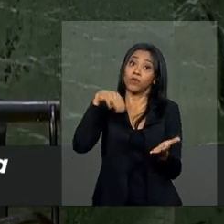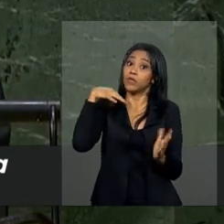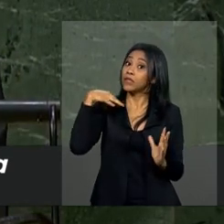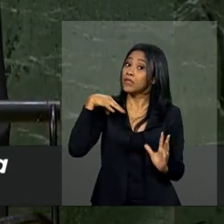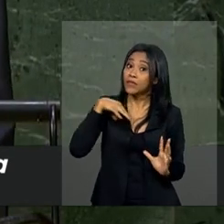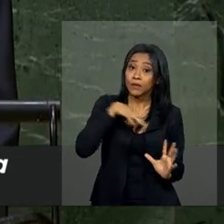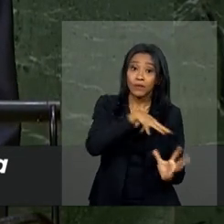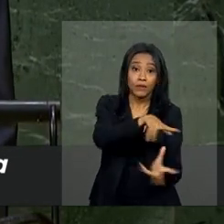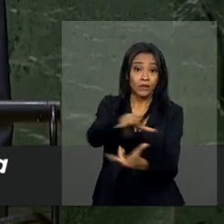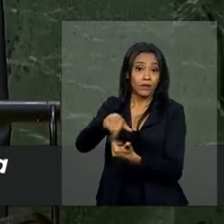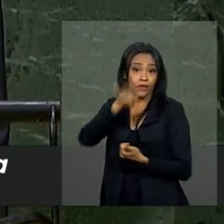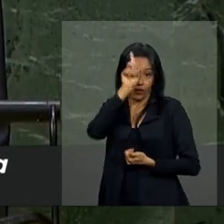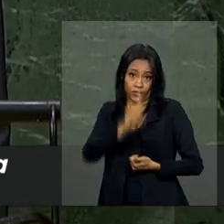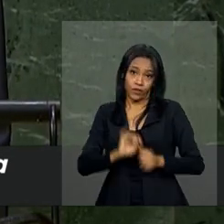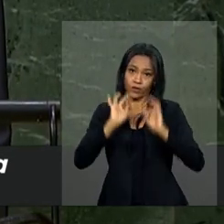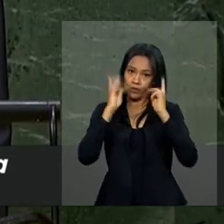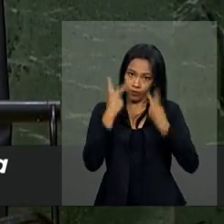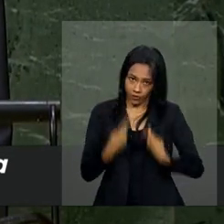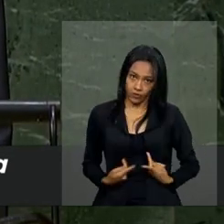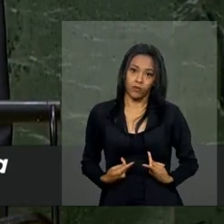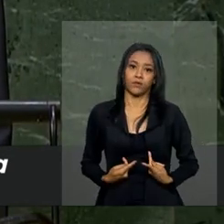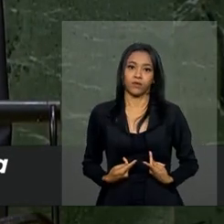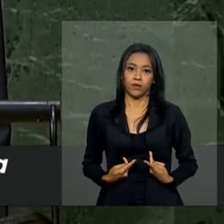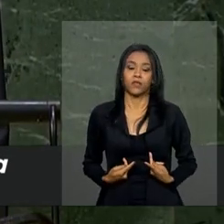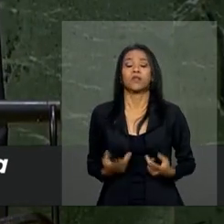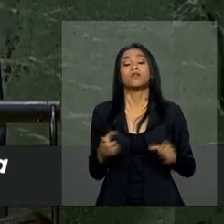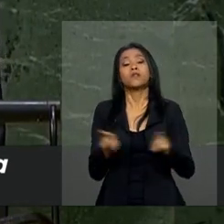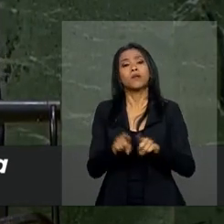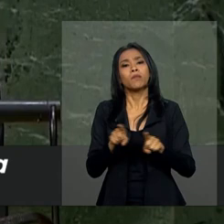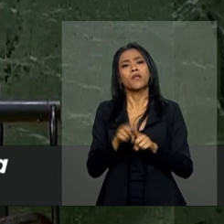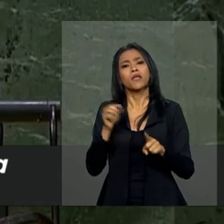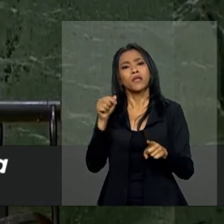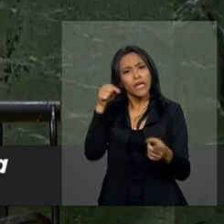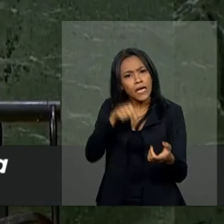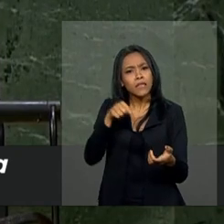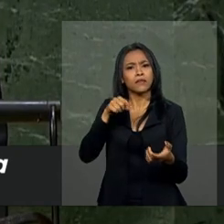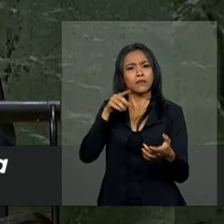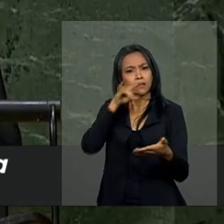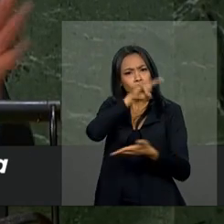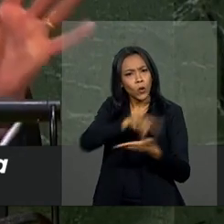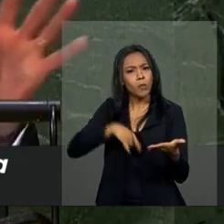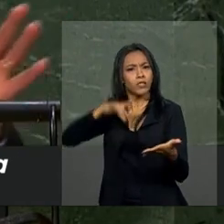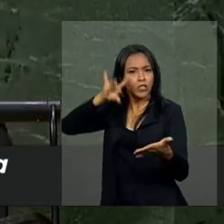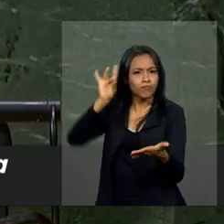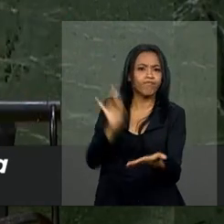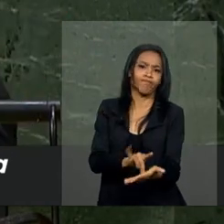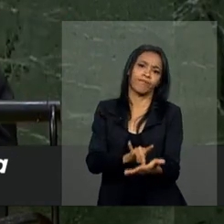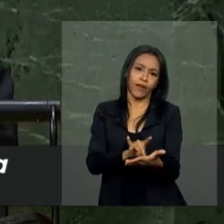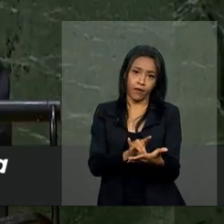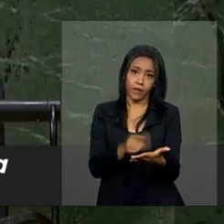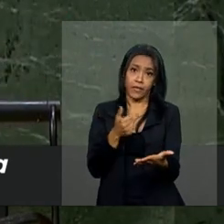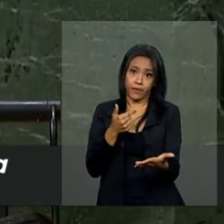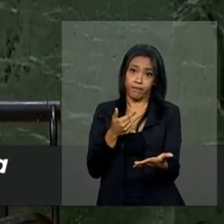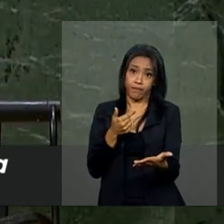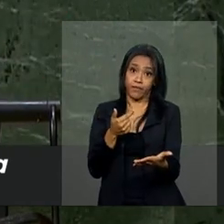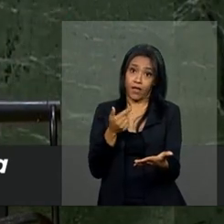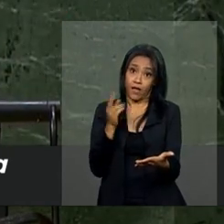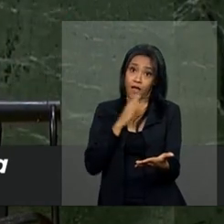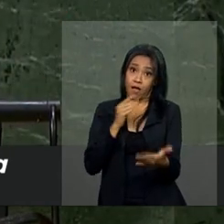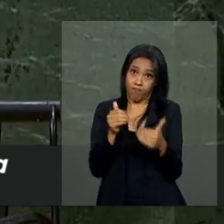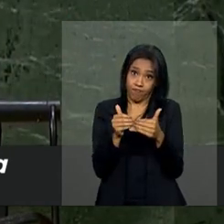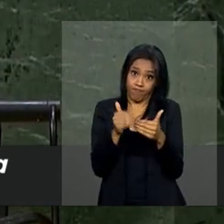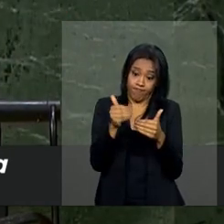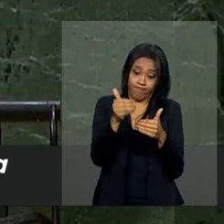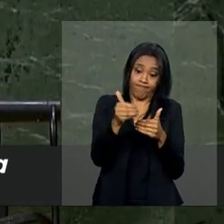Humanos. Tornar realidade esse documento, que em breve, como foi dito aqui,